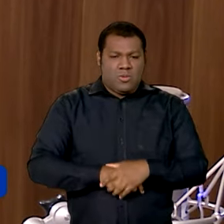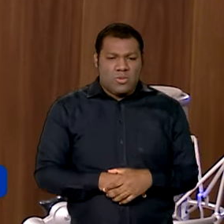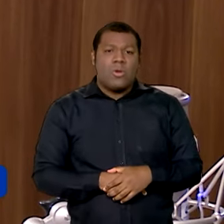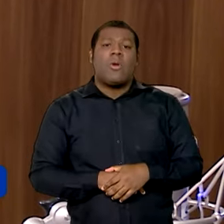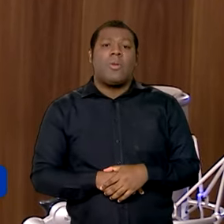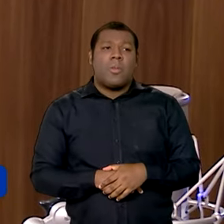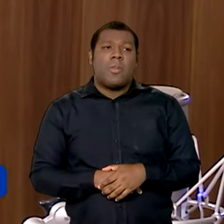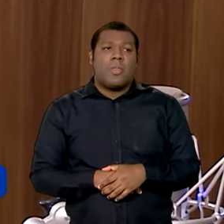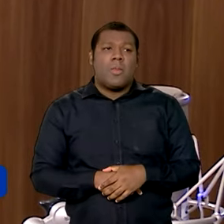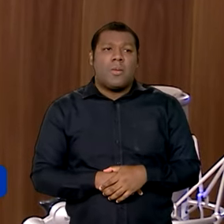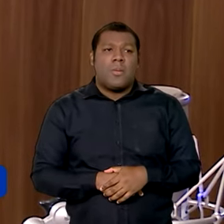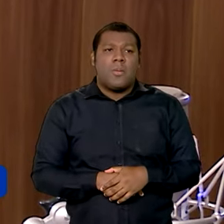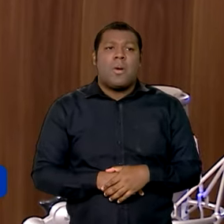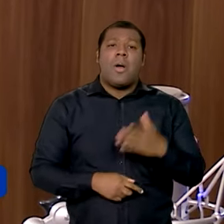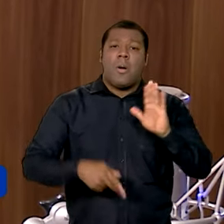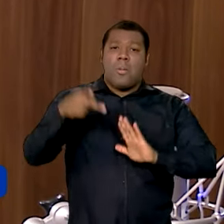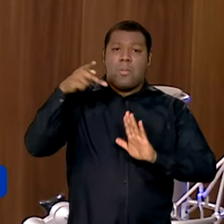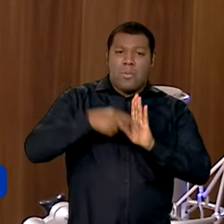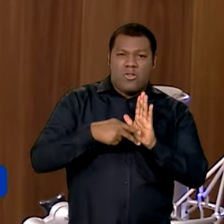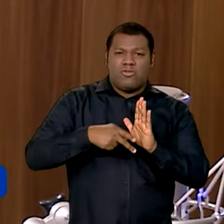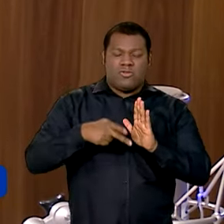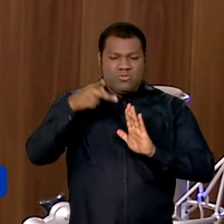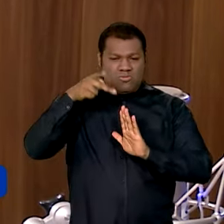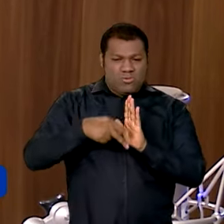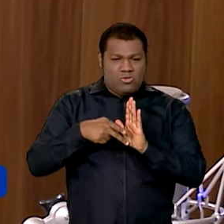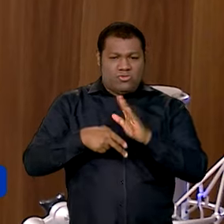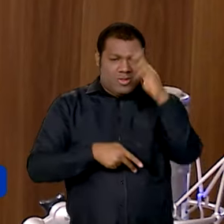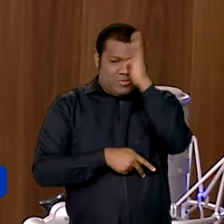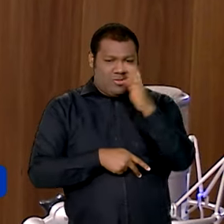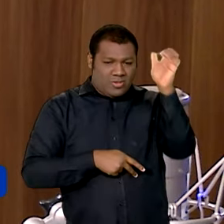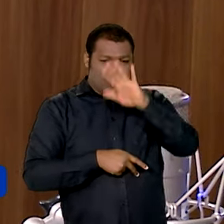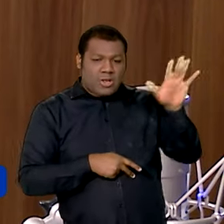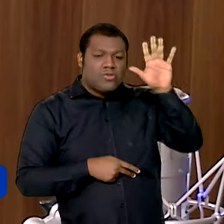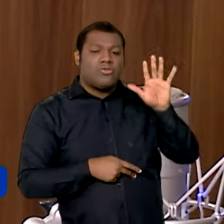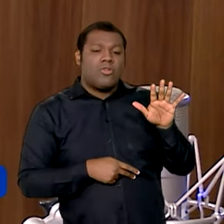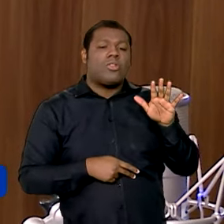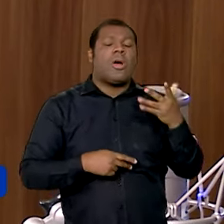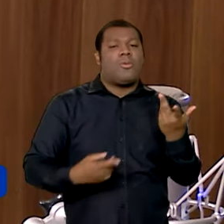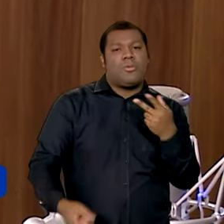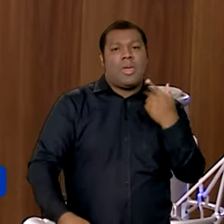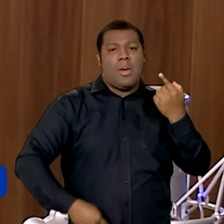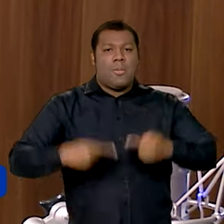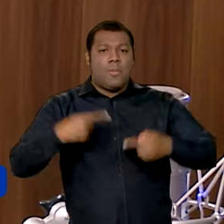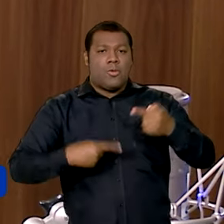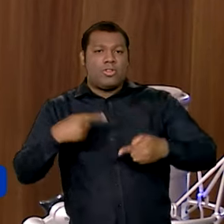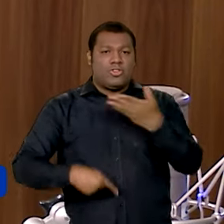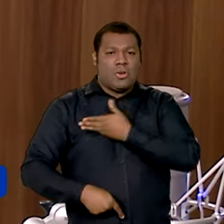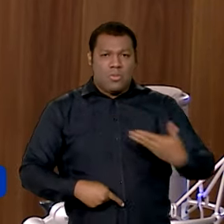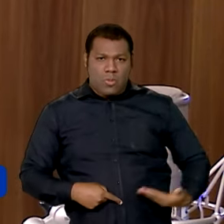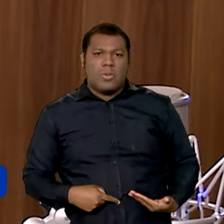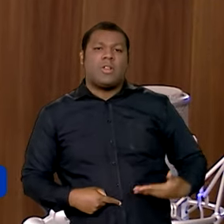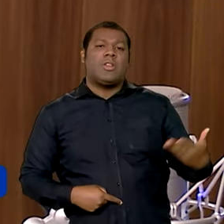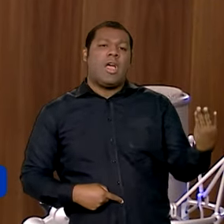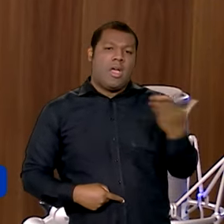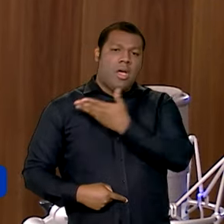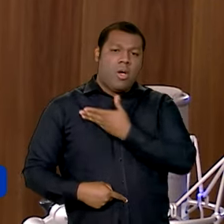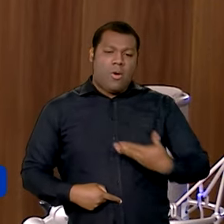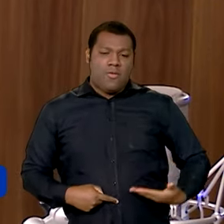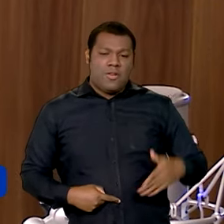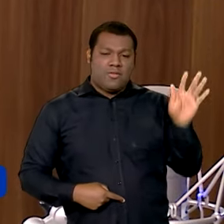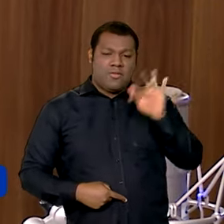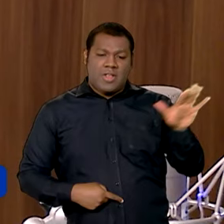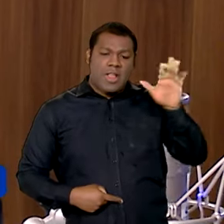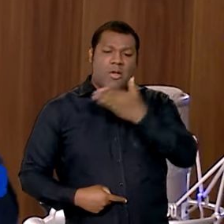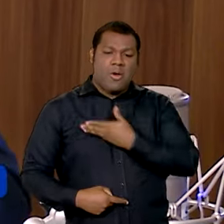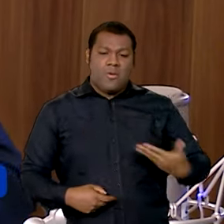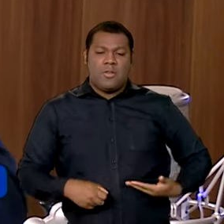da política e isto vai organizar infinitamente melhor a sinergia entre o governo federal os governos estaduais